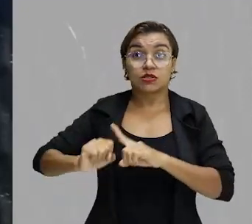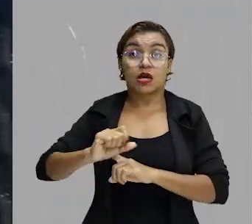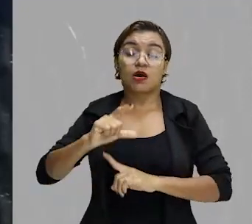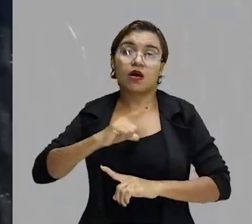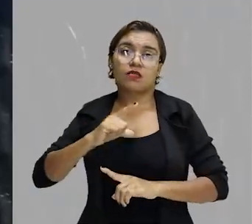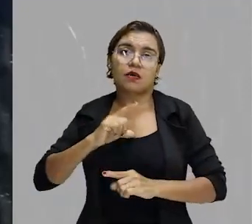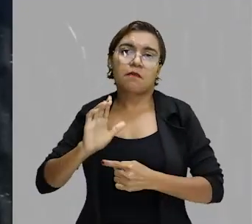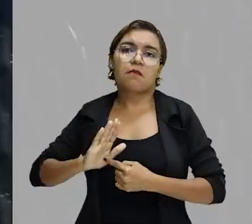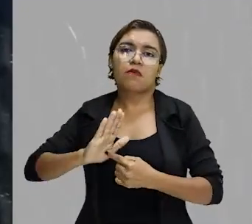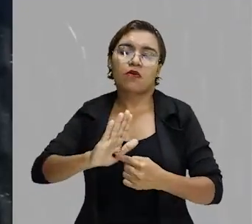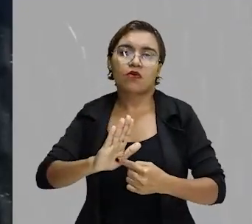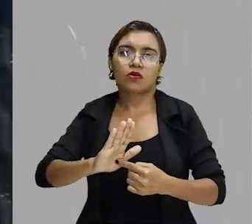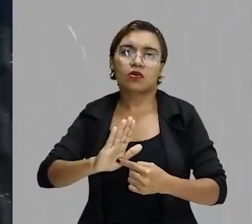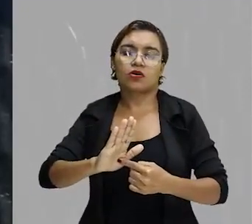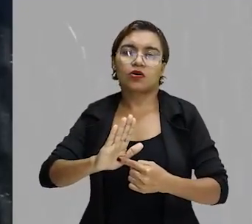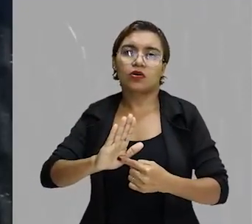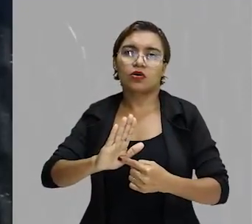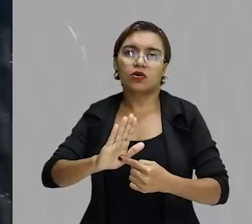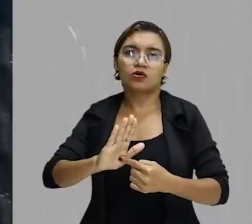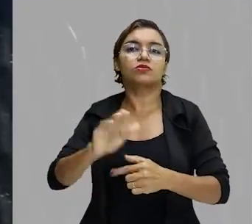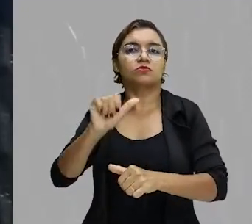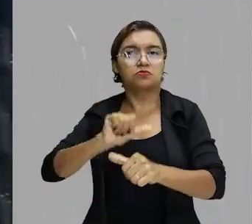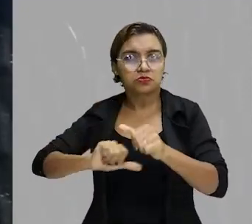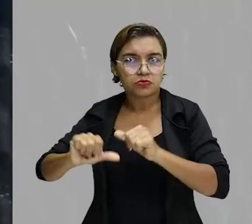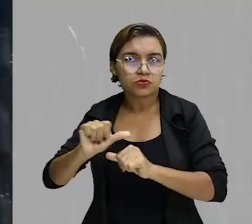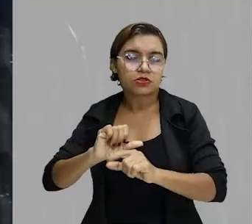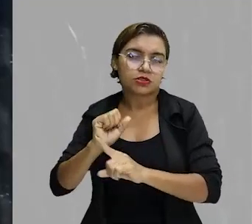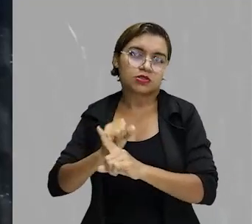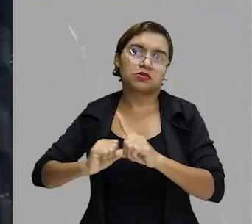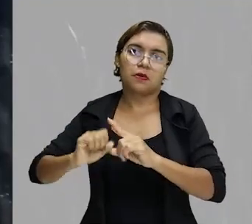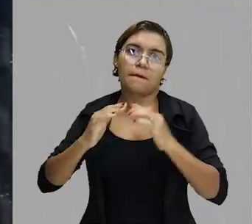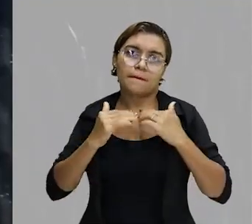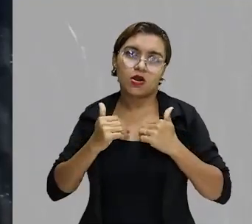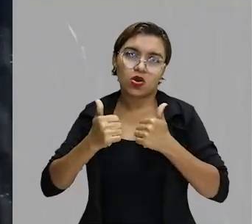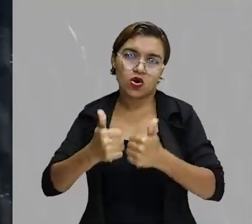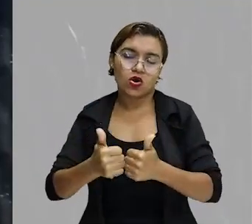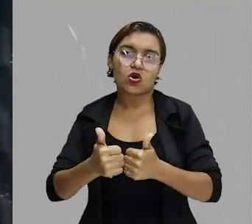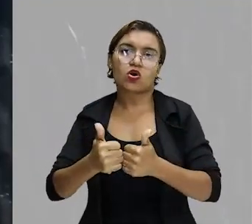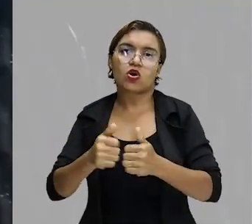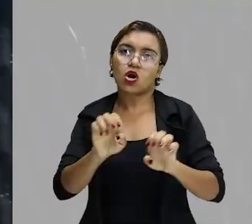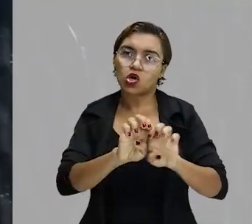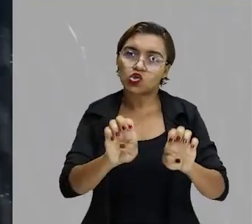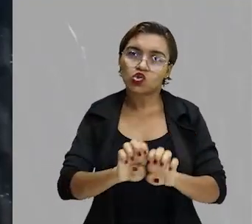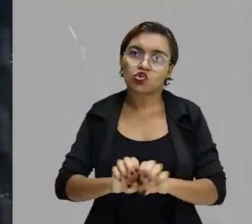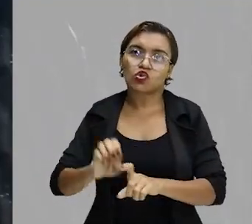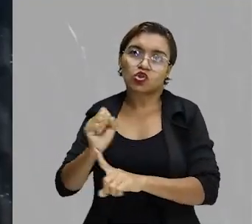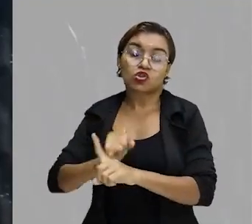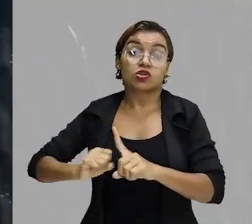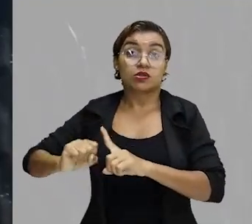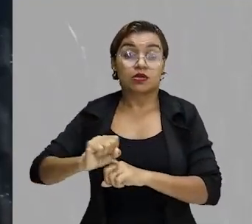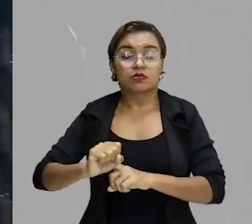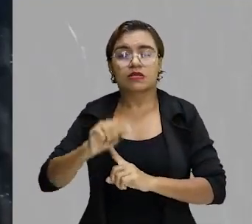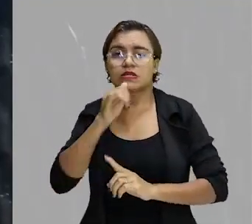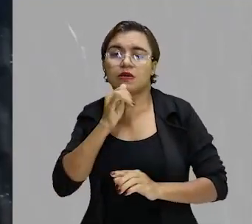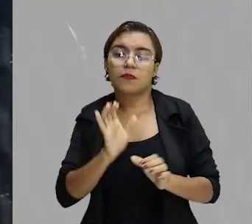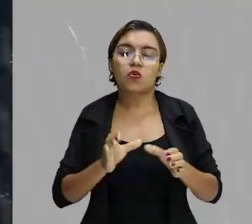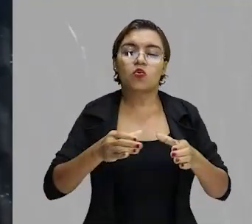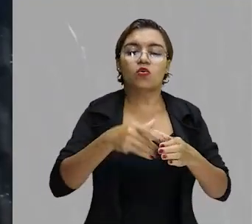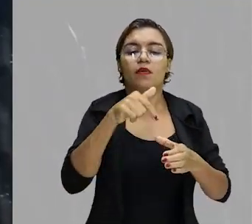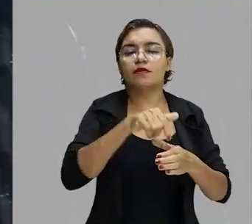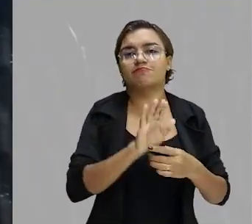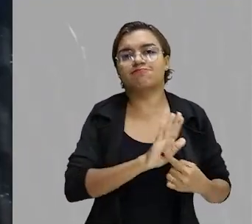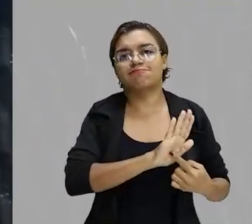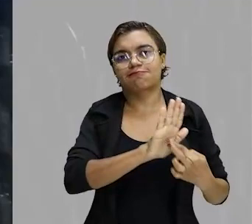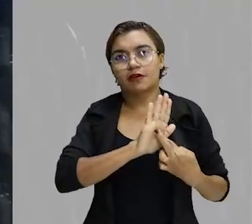manifesta em prol de mudanças sociais, de melhorias na estrutura social sobretudo em relação àquele grupo que está sendo